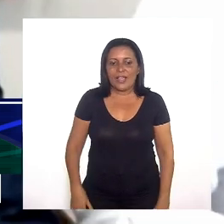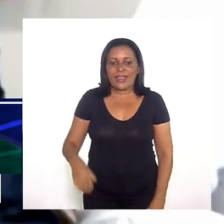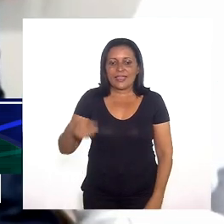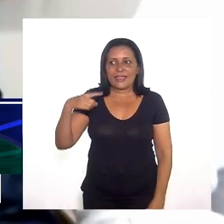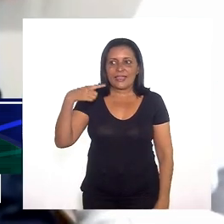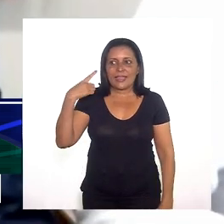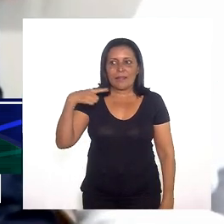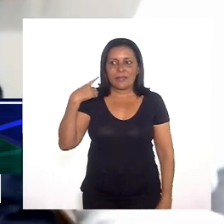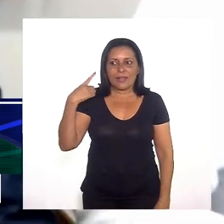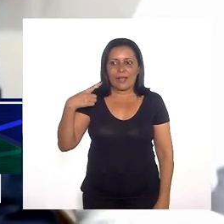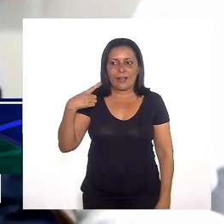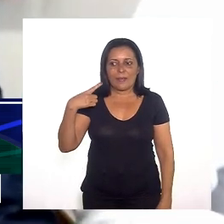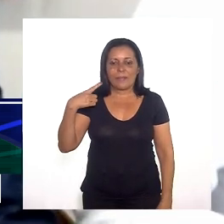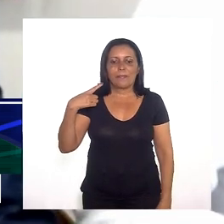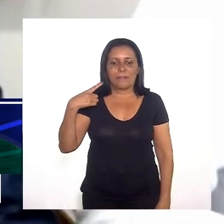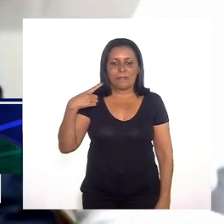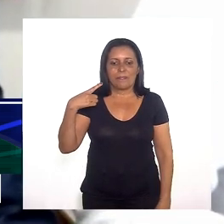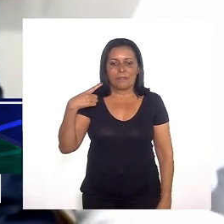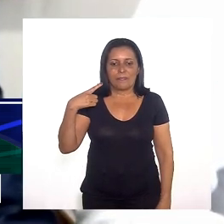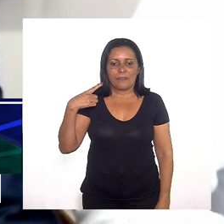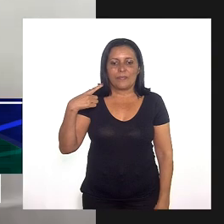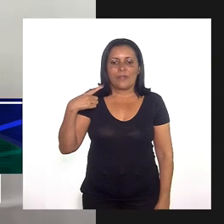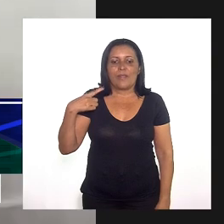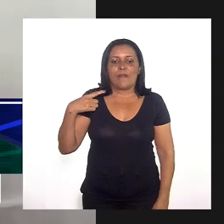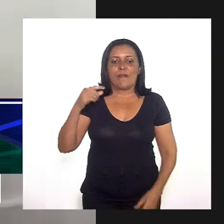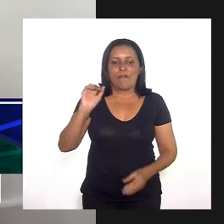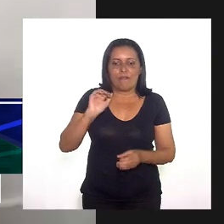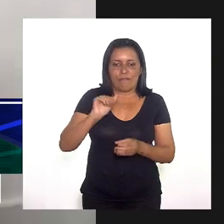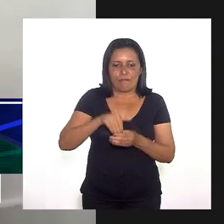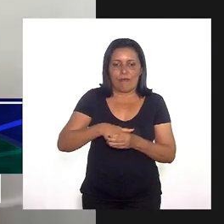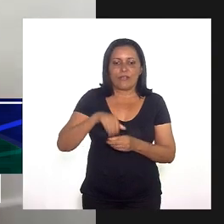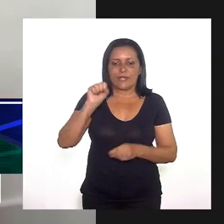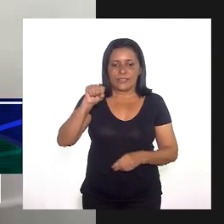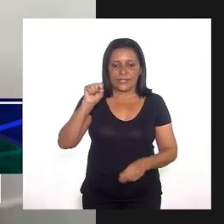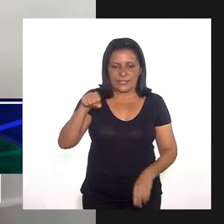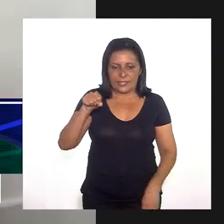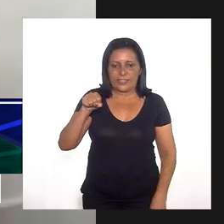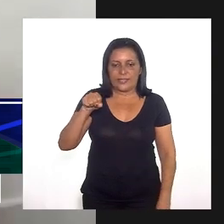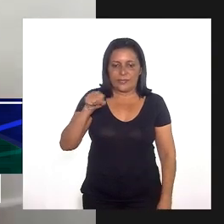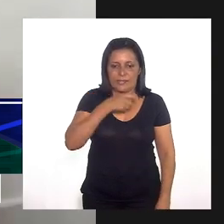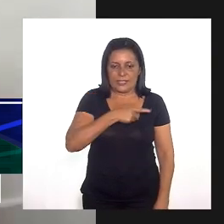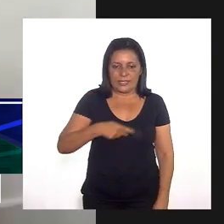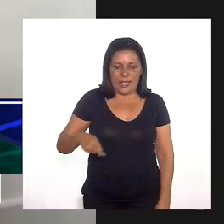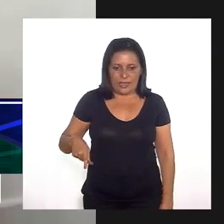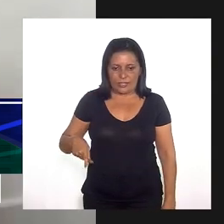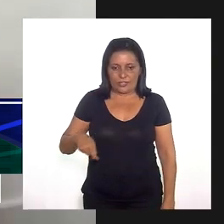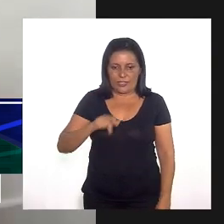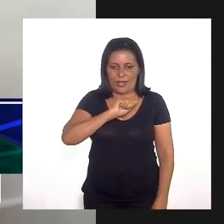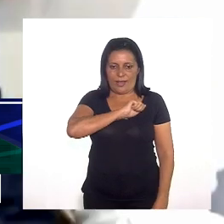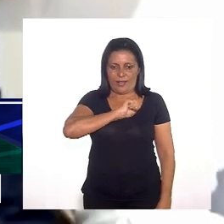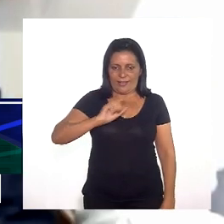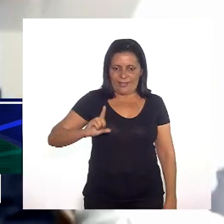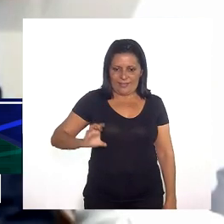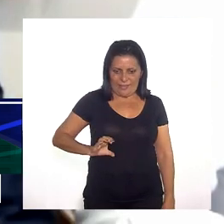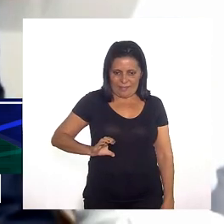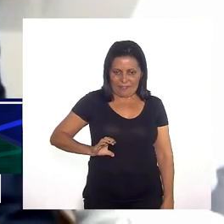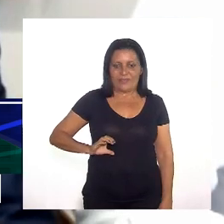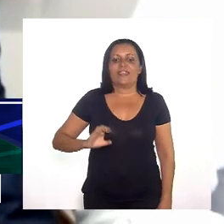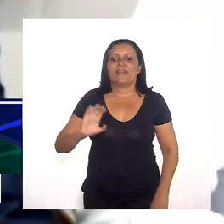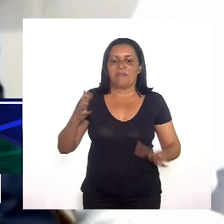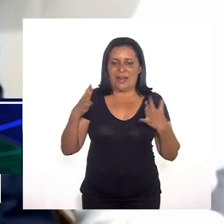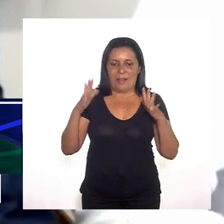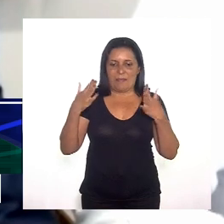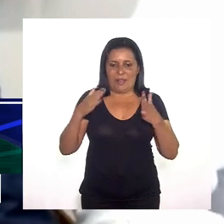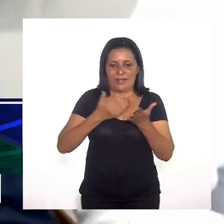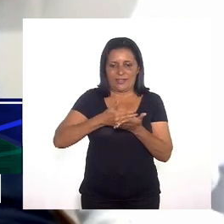Deputada Célia Jordão. Voto sim, presidente, já parabenizando aí sua iniciativa. Obrigado, deputada.